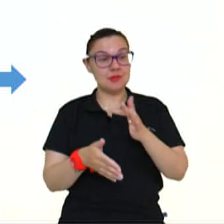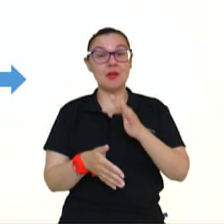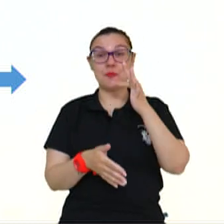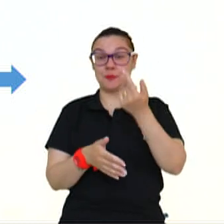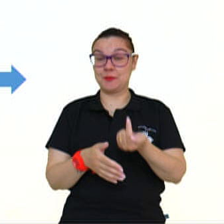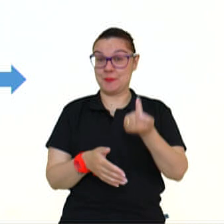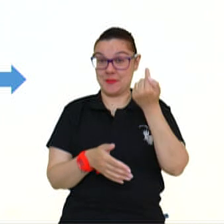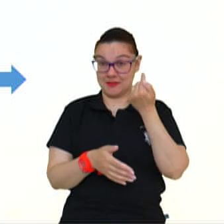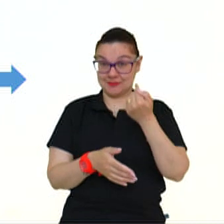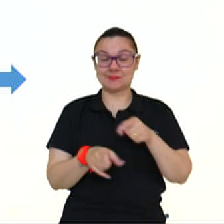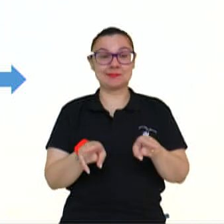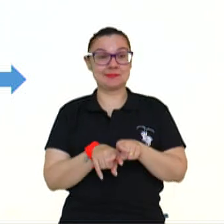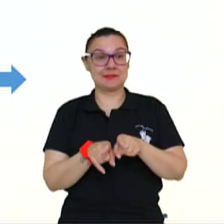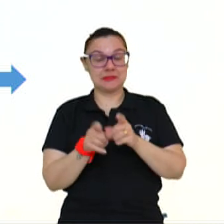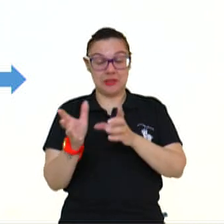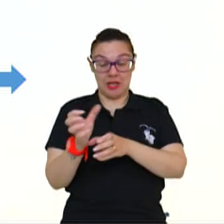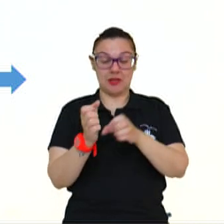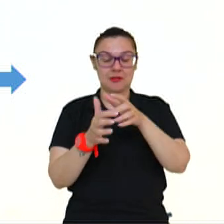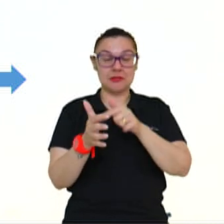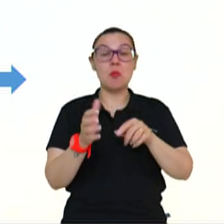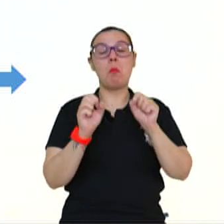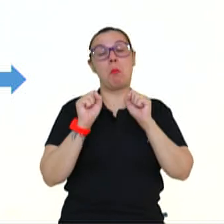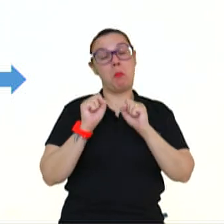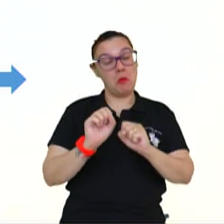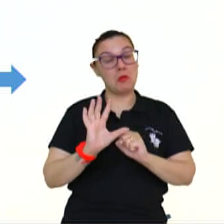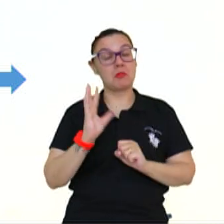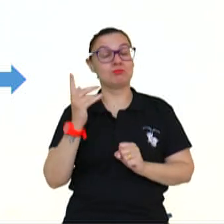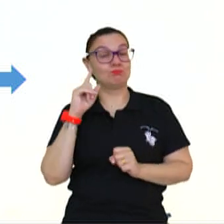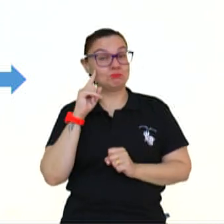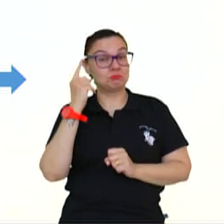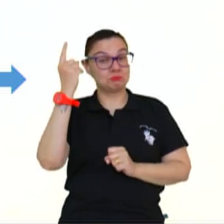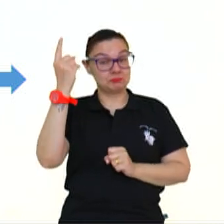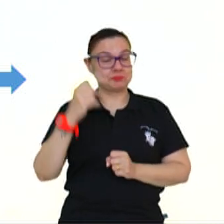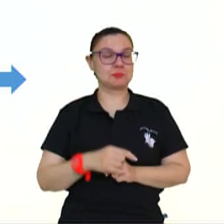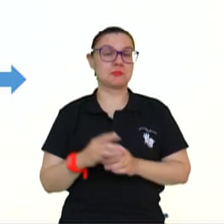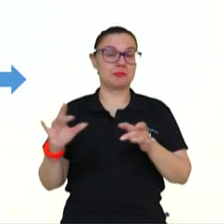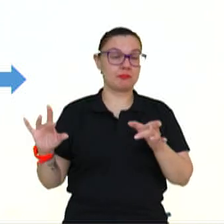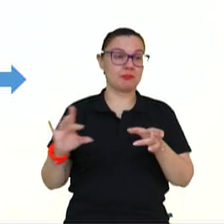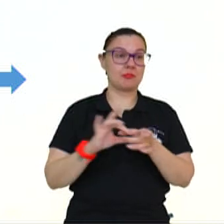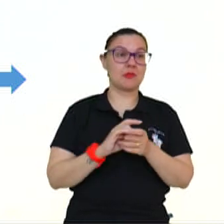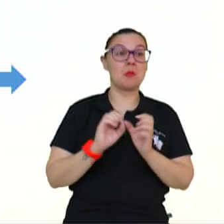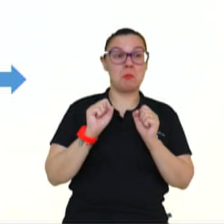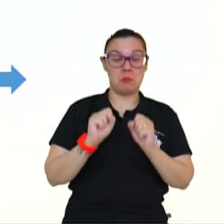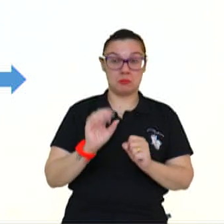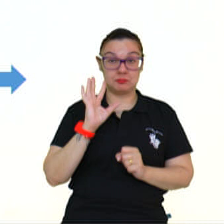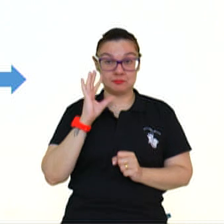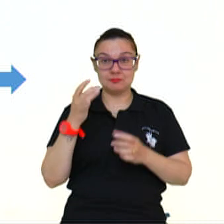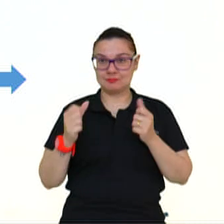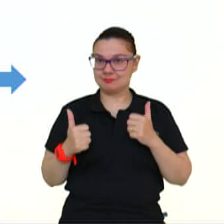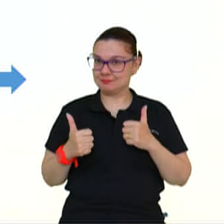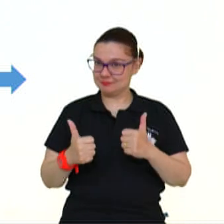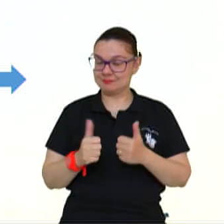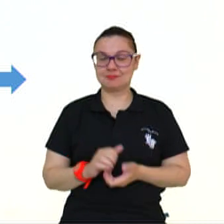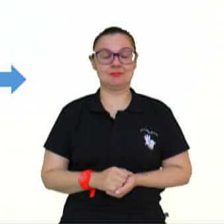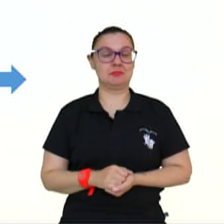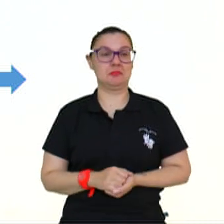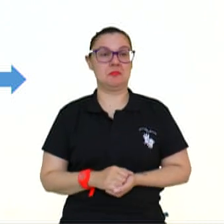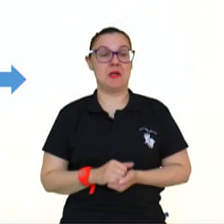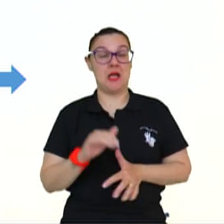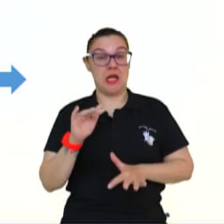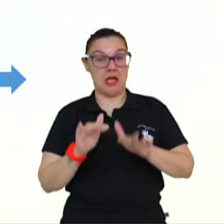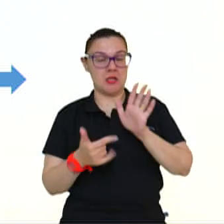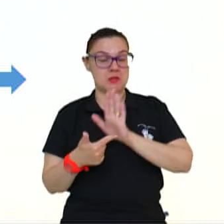do passado. Então, ele exprime mais hipótese, ideias. Ele está associado à ideia de hipótese, certo? Muito embora ele